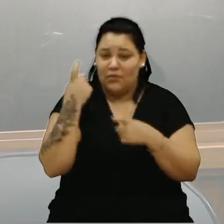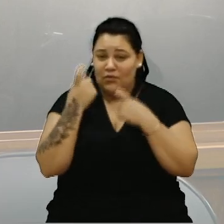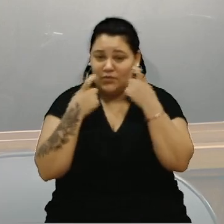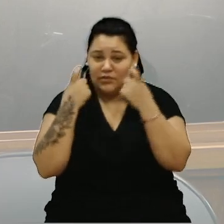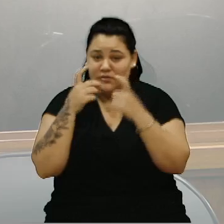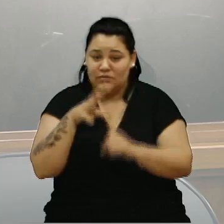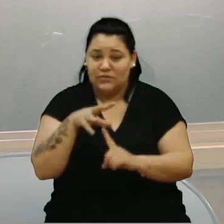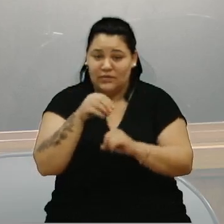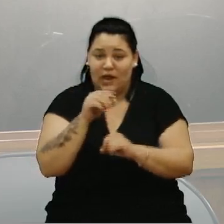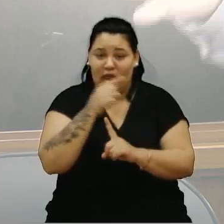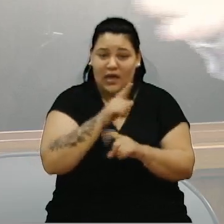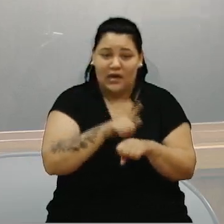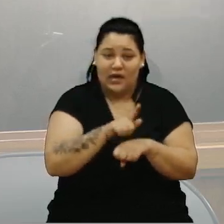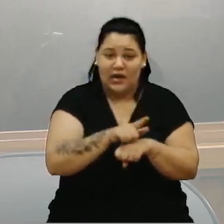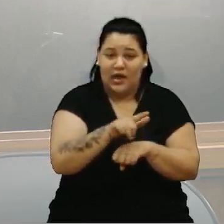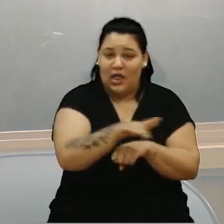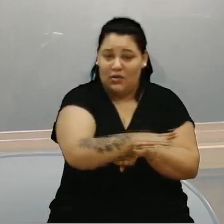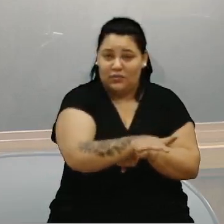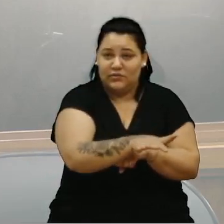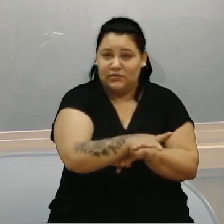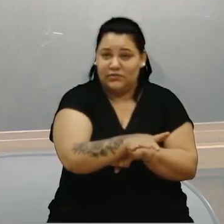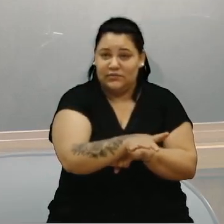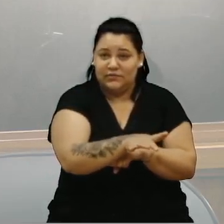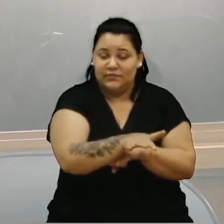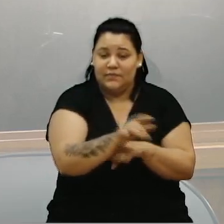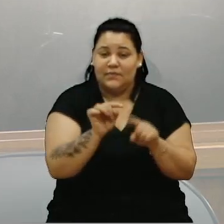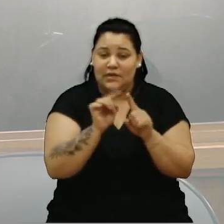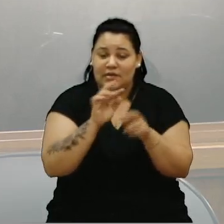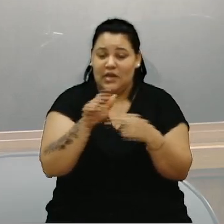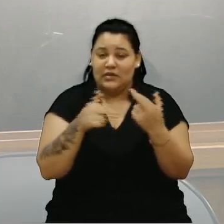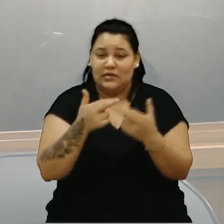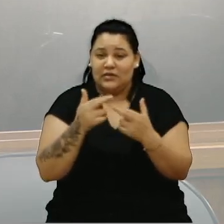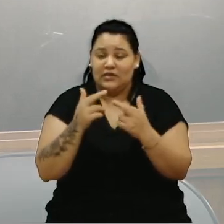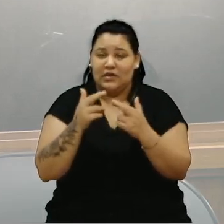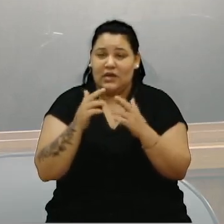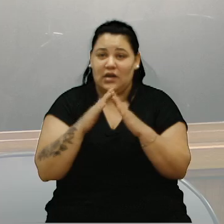aí lá em Galópolis, todas são, né? Mas eu quero dizer a questão da escola. Se o